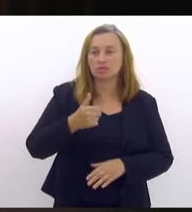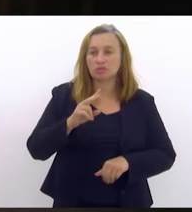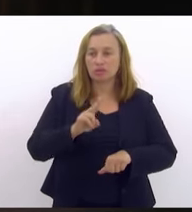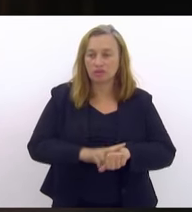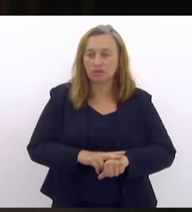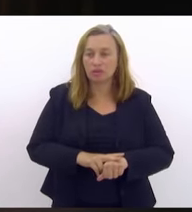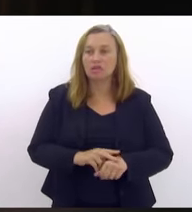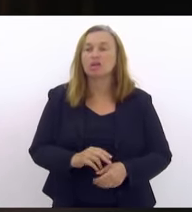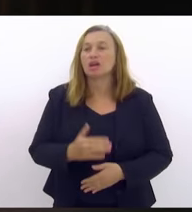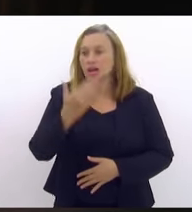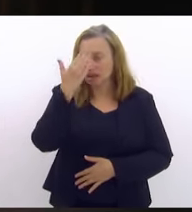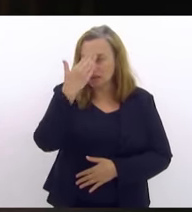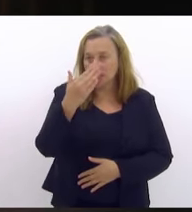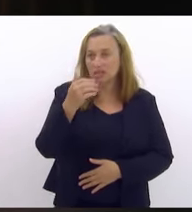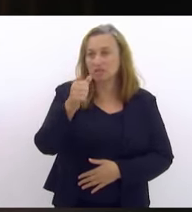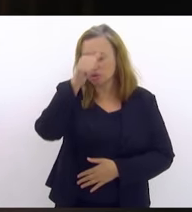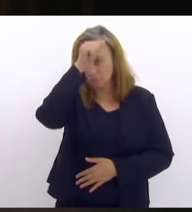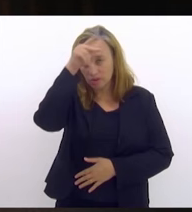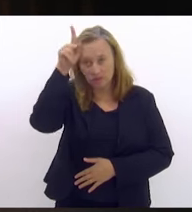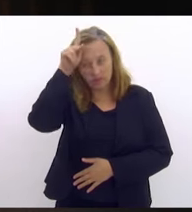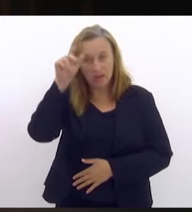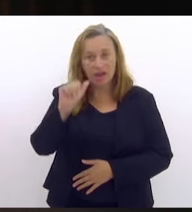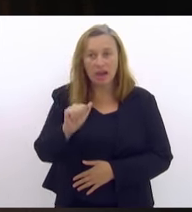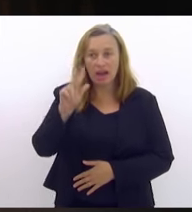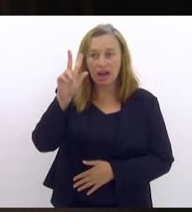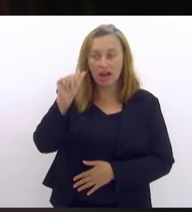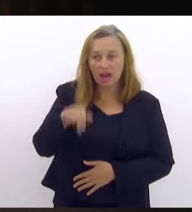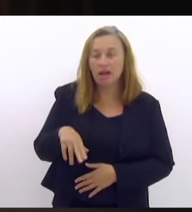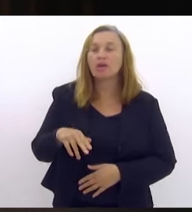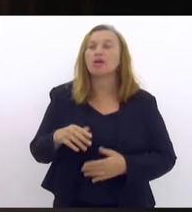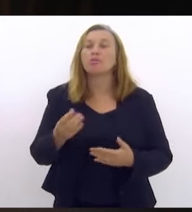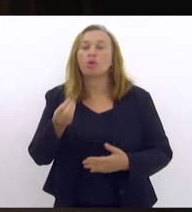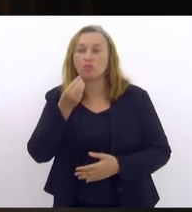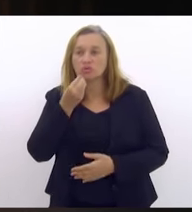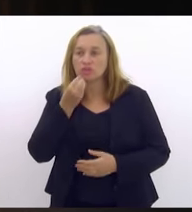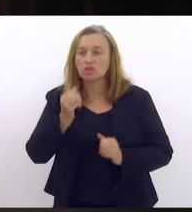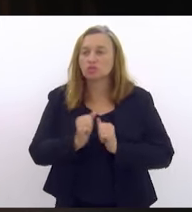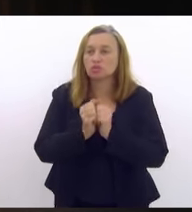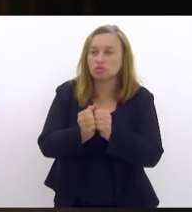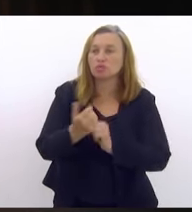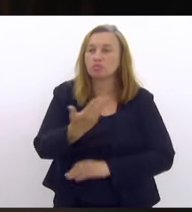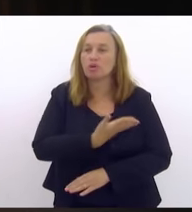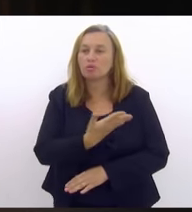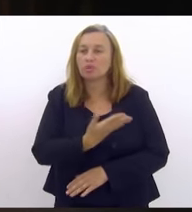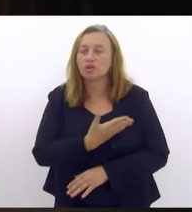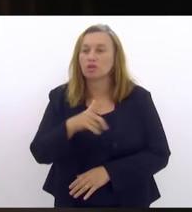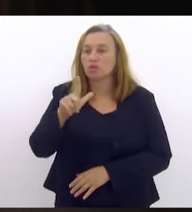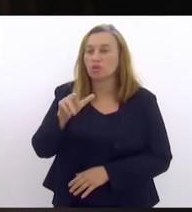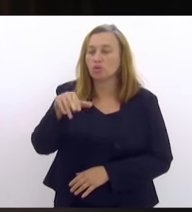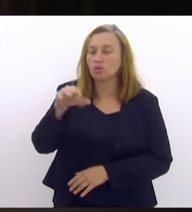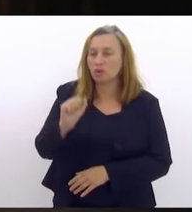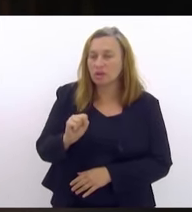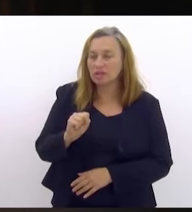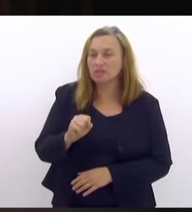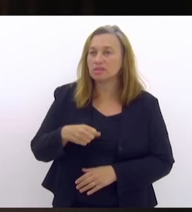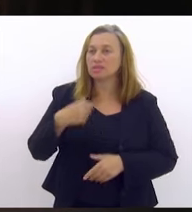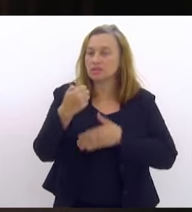Alain Bombeiro pela oportunidade. Estamos juntos ali, eu e meu amigo Lucas, na batalha.